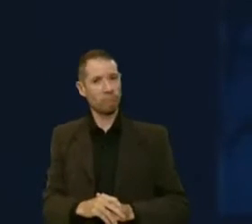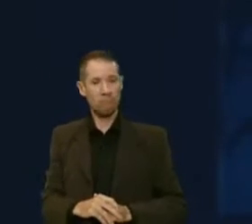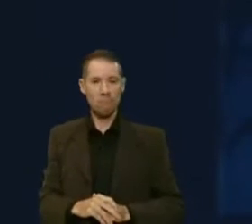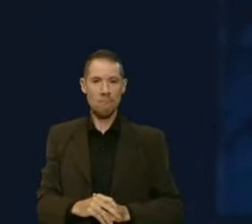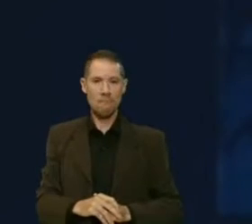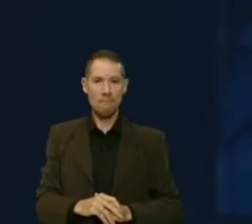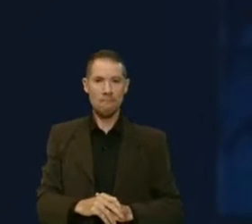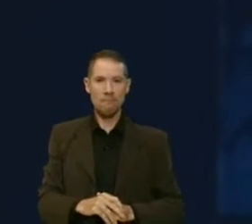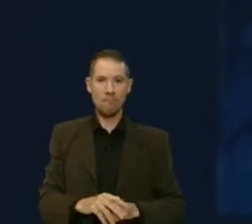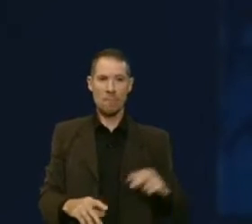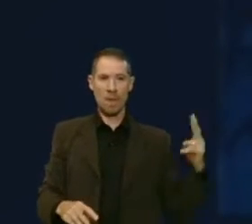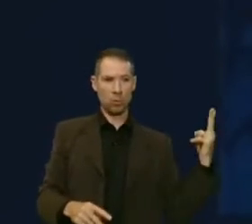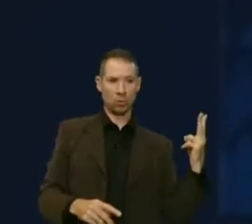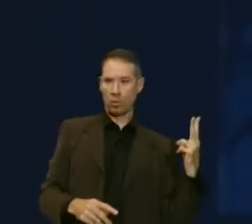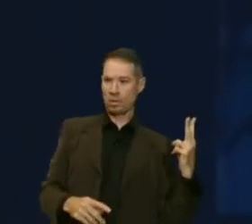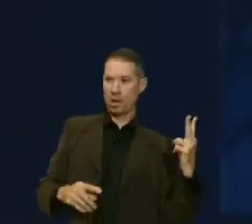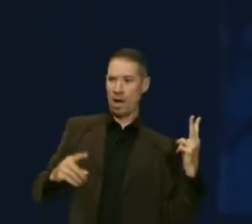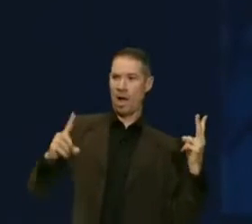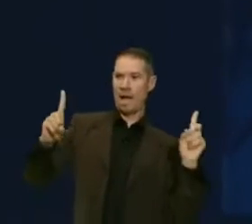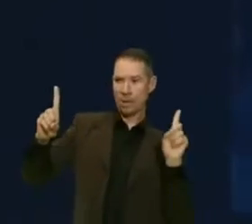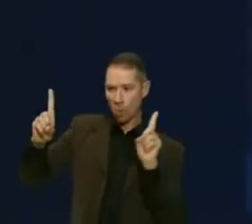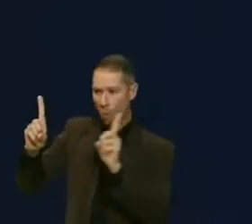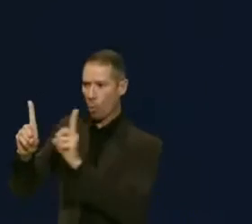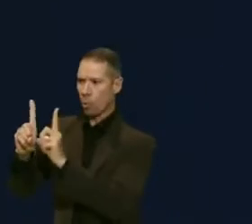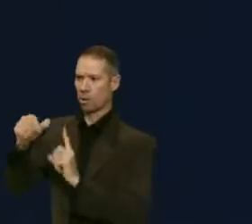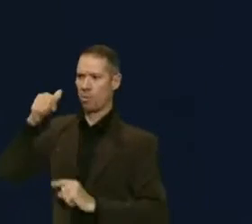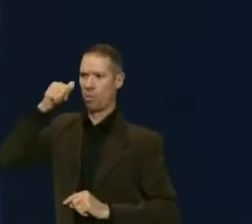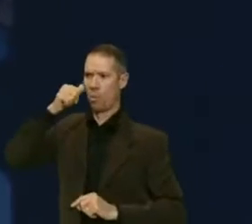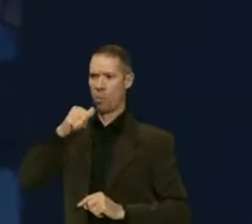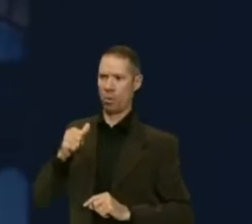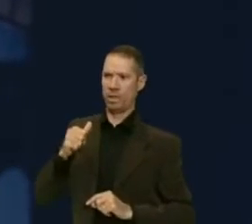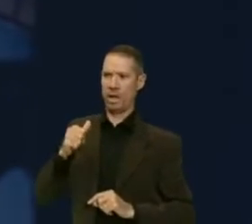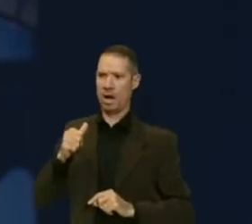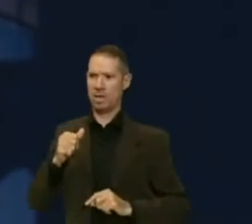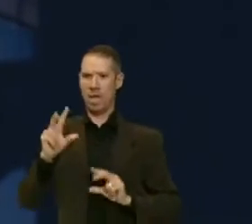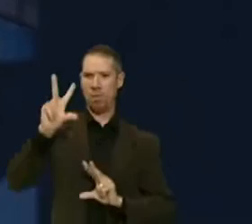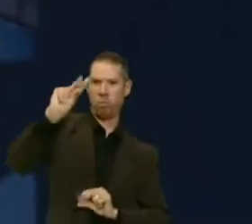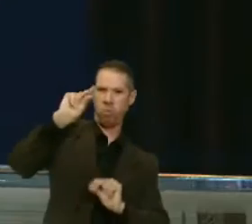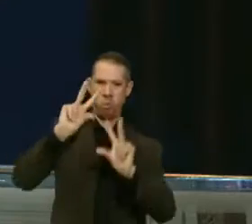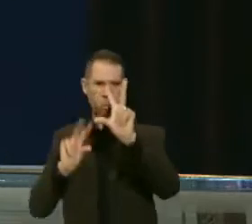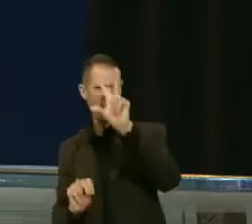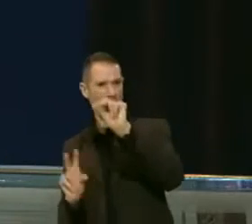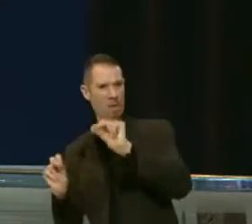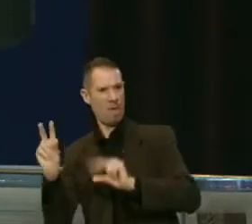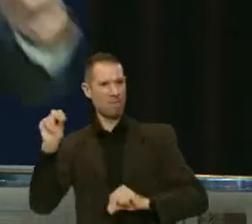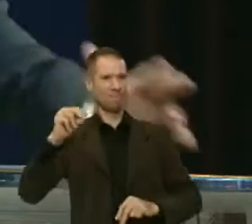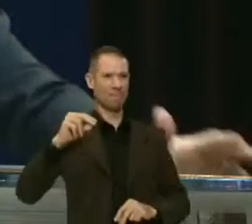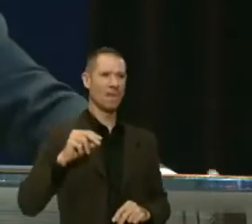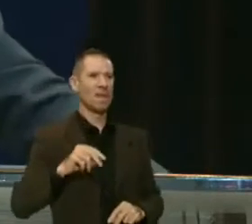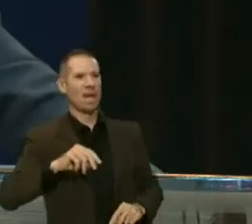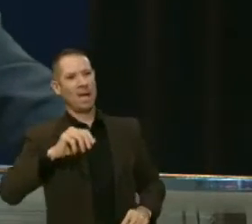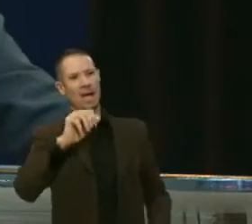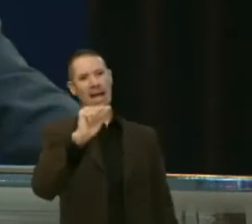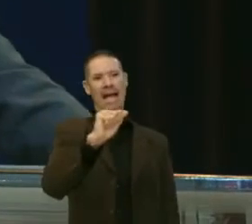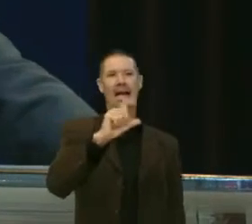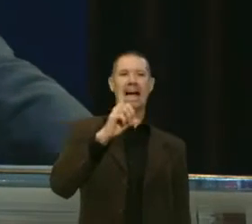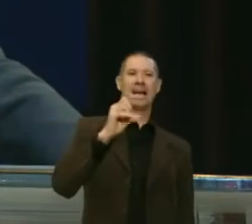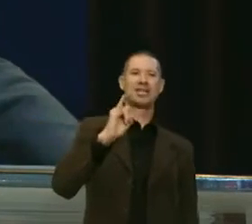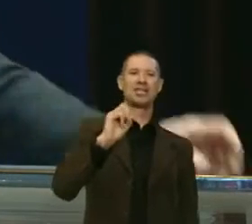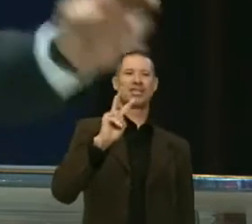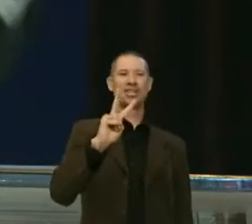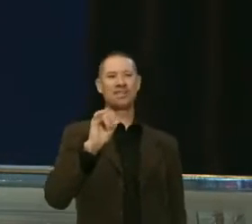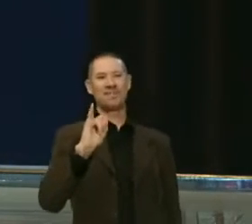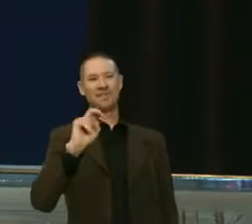E eles encontram aquela mulher adivinha, e o Senhor opera a libertação na vida daquela